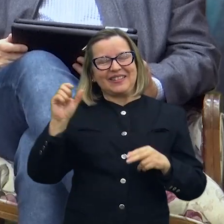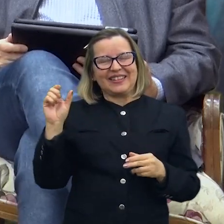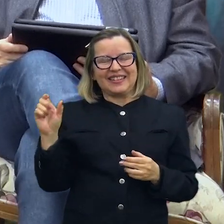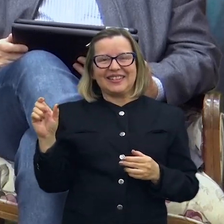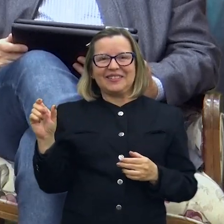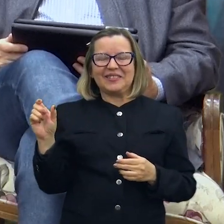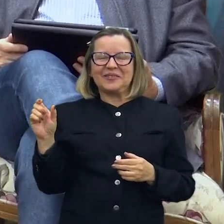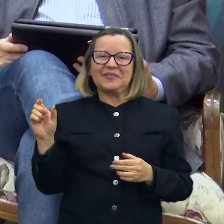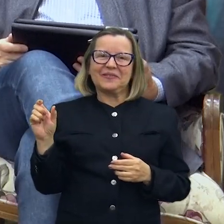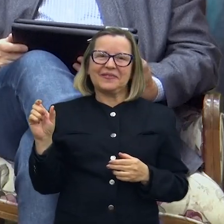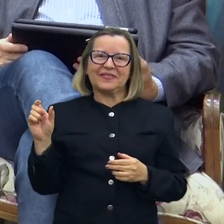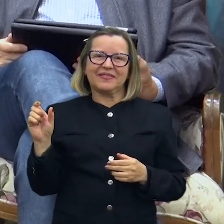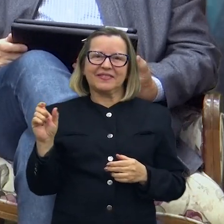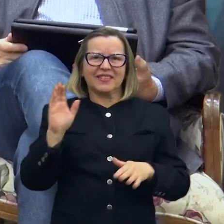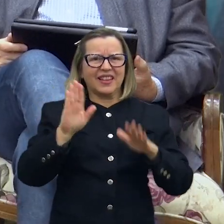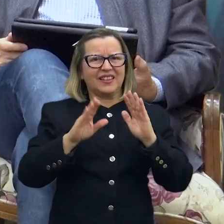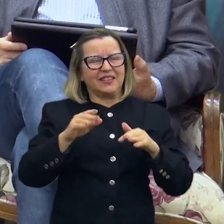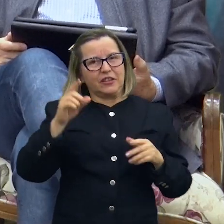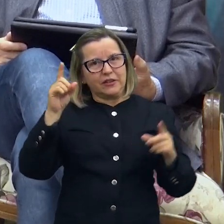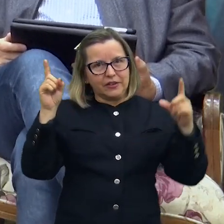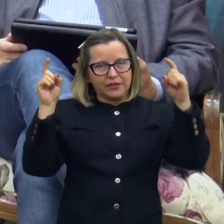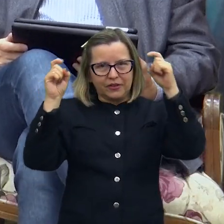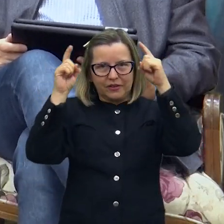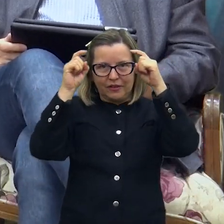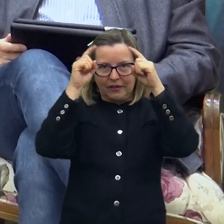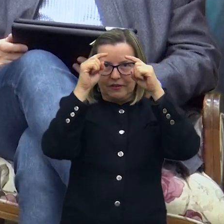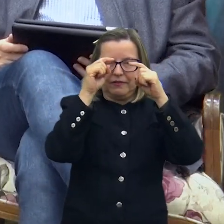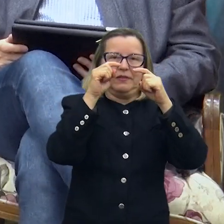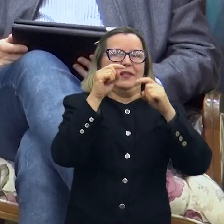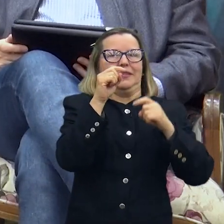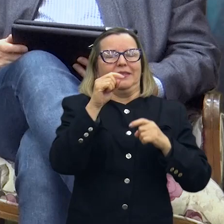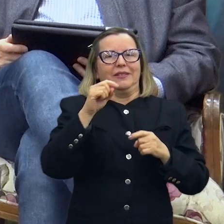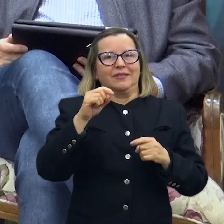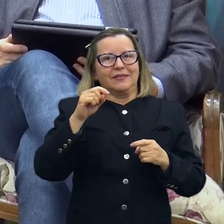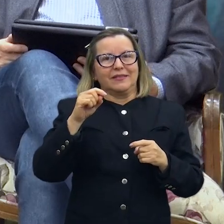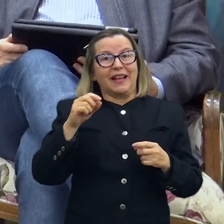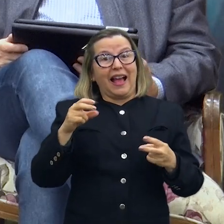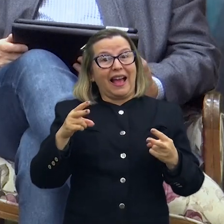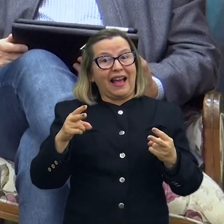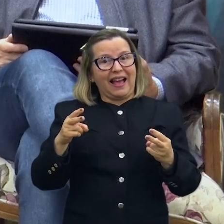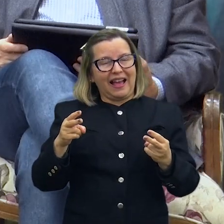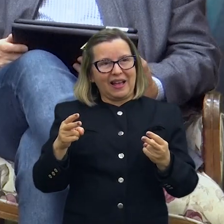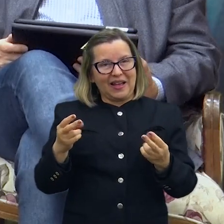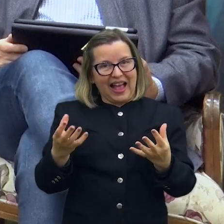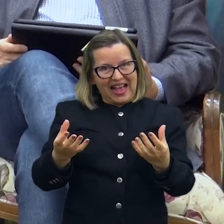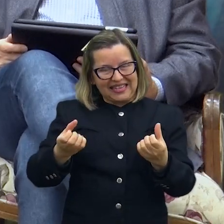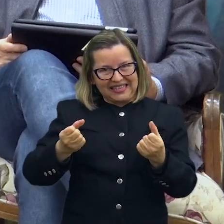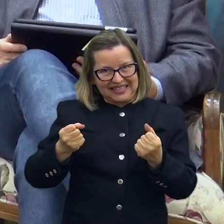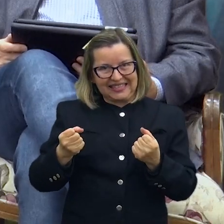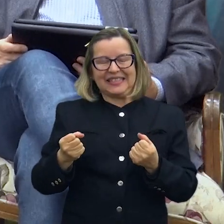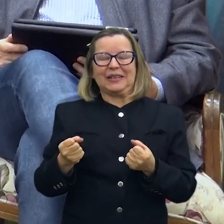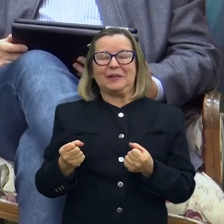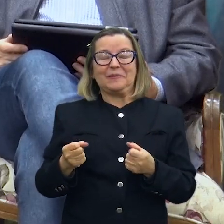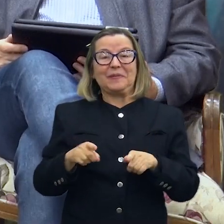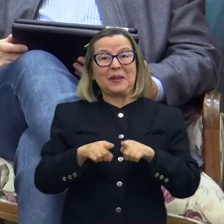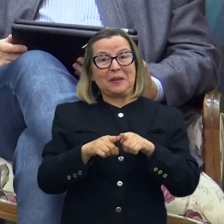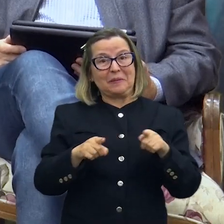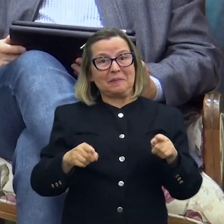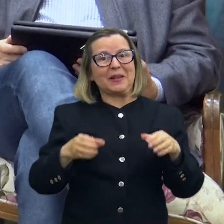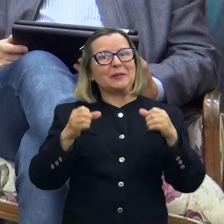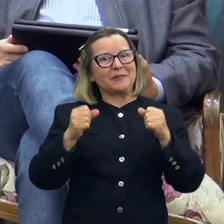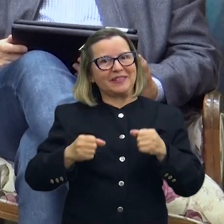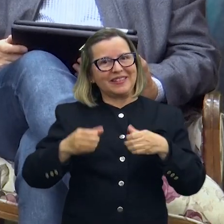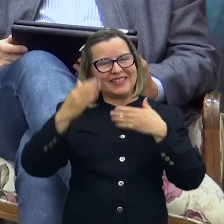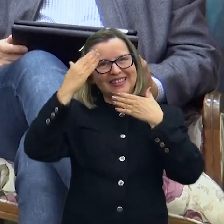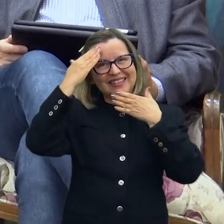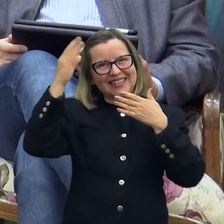palavra. E às vezes é difícil ouvir, né? Mas será que nós podemos agradecer a